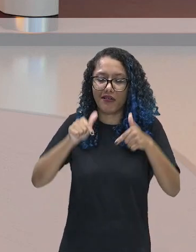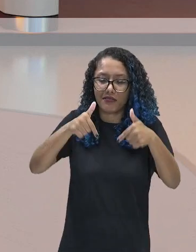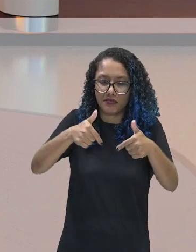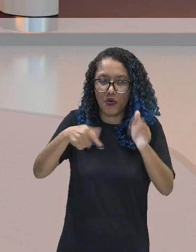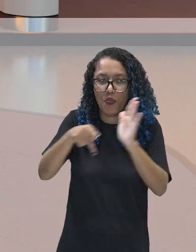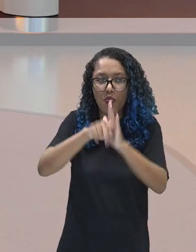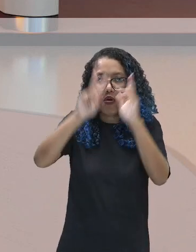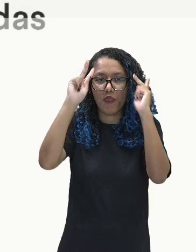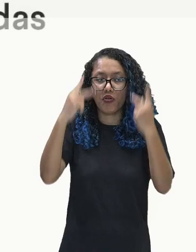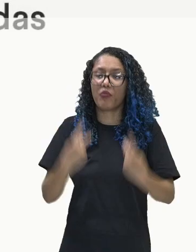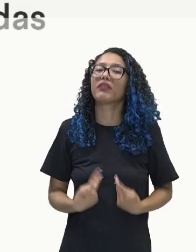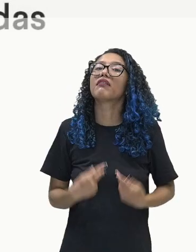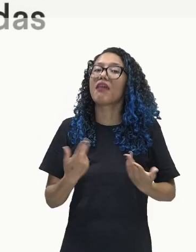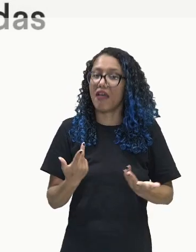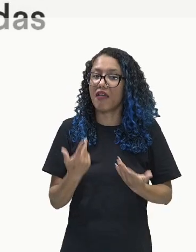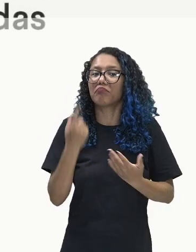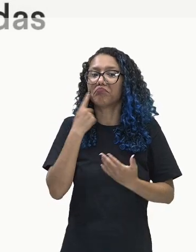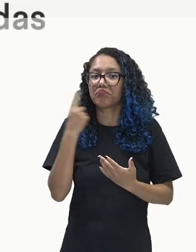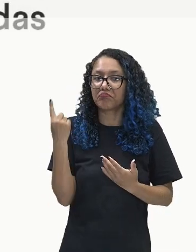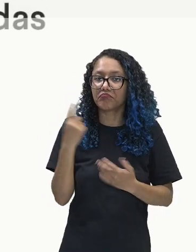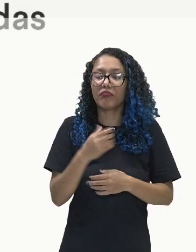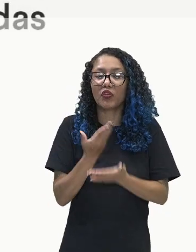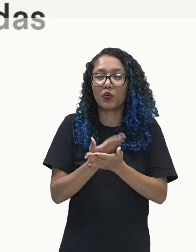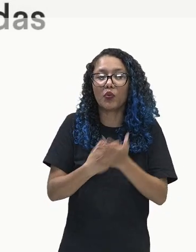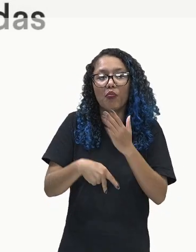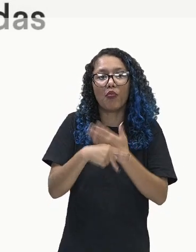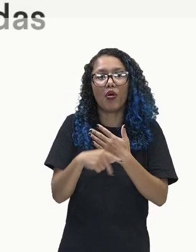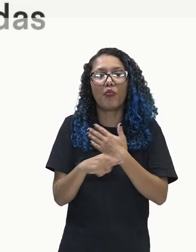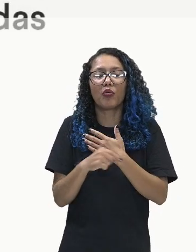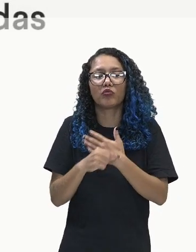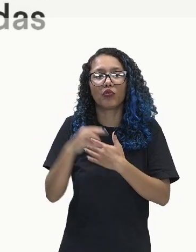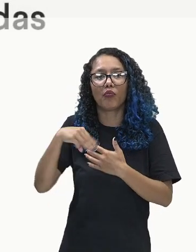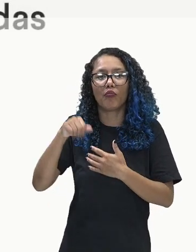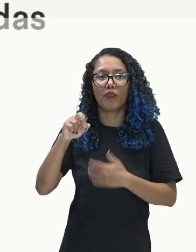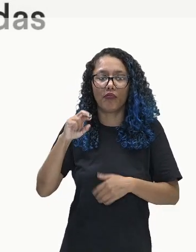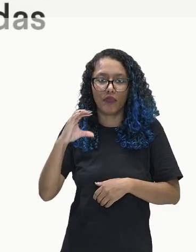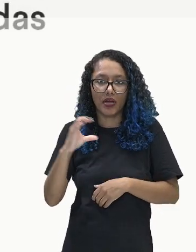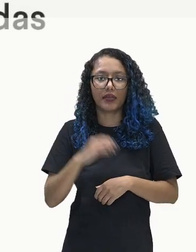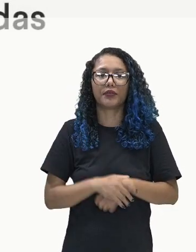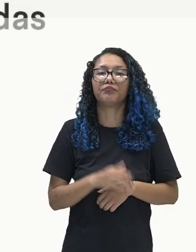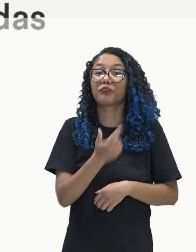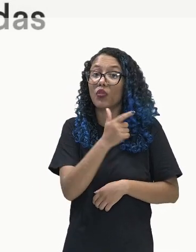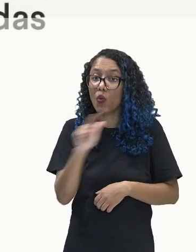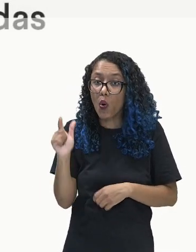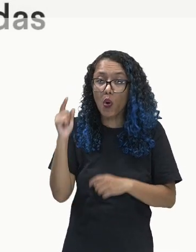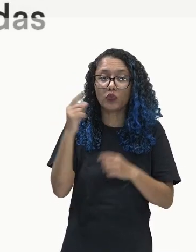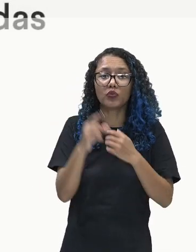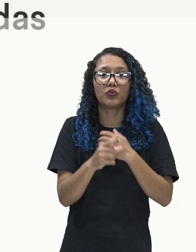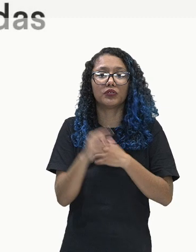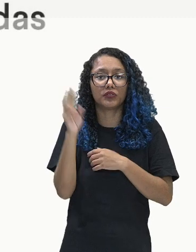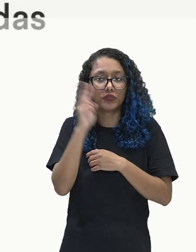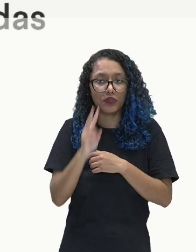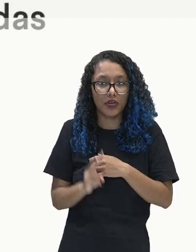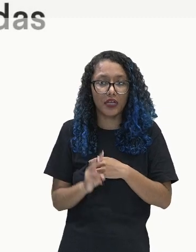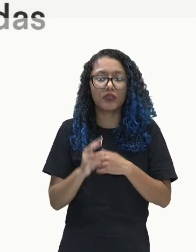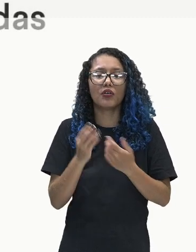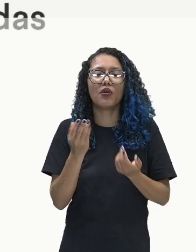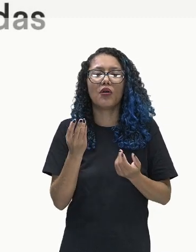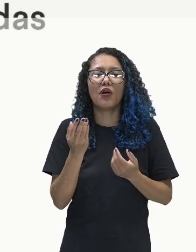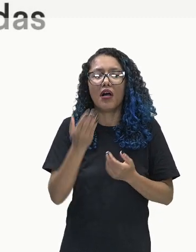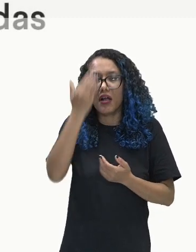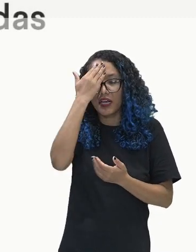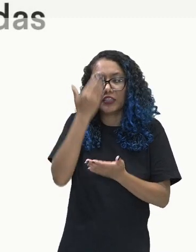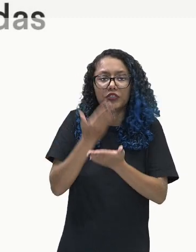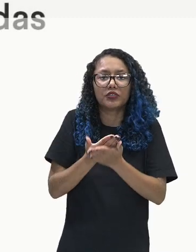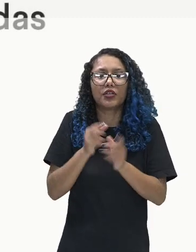o Mark Bloch. Vamos adiante, vamos lá. Outros entendem como estudo das transformações na sociedade